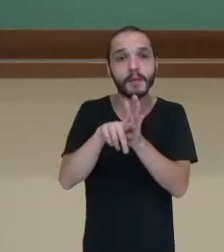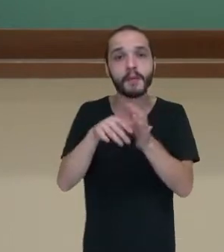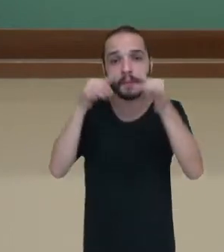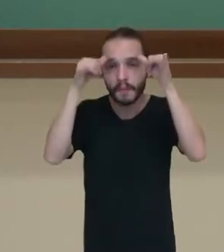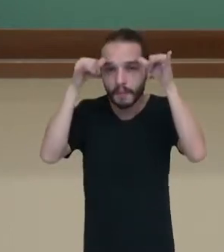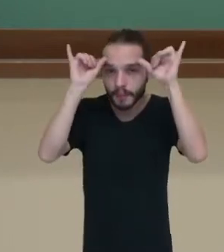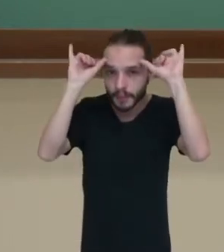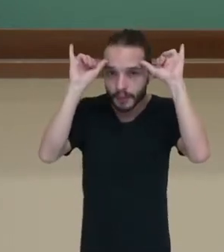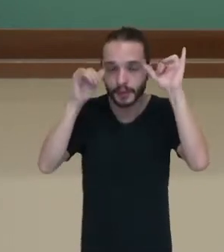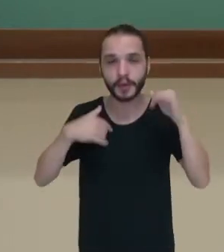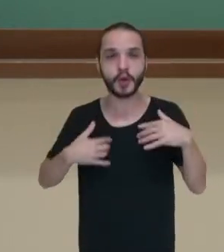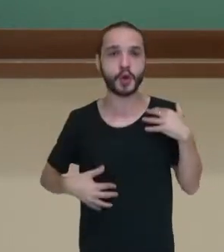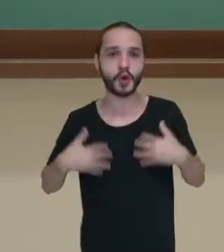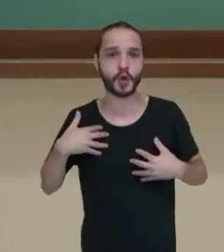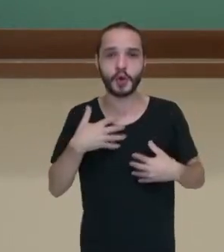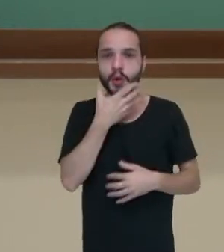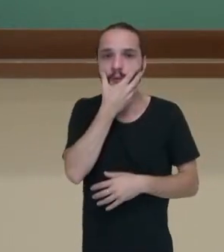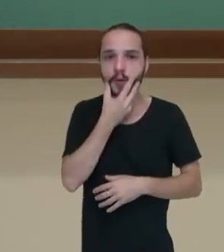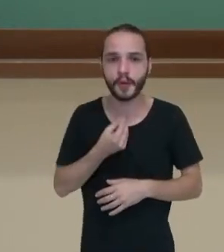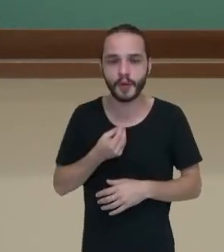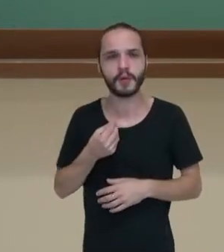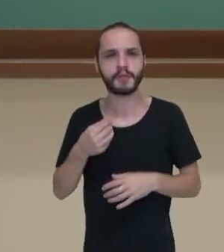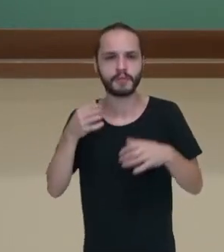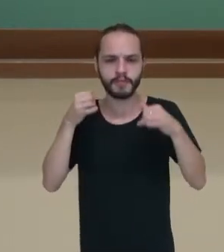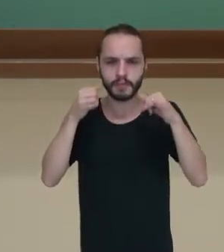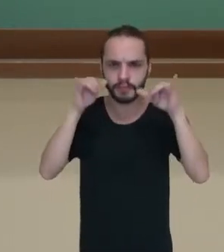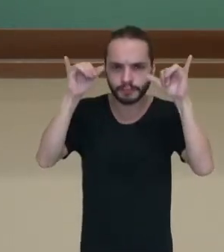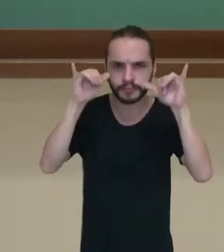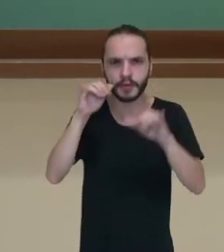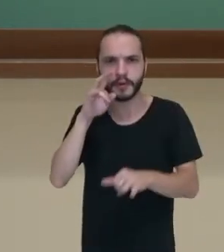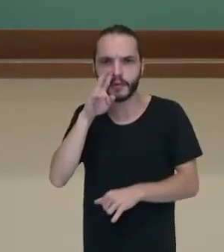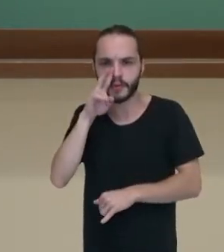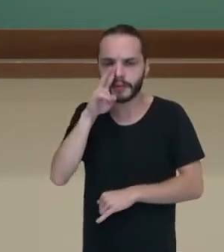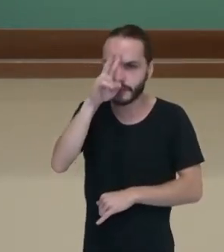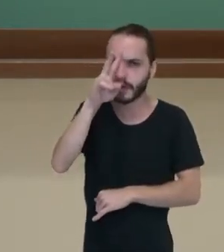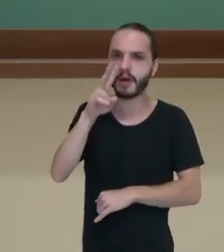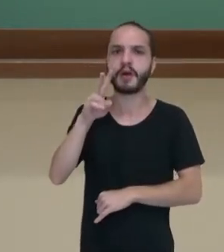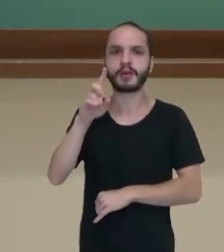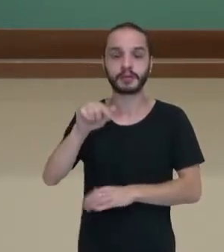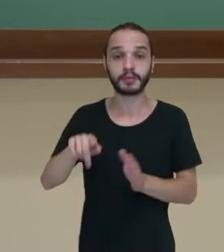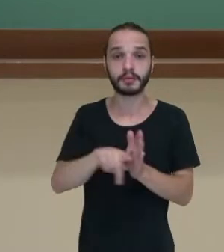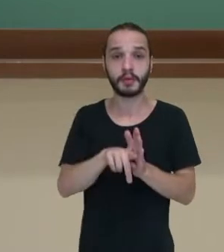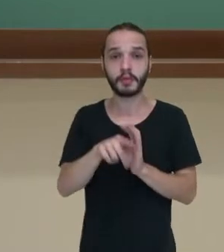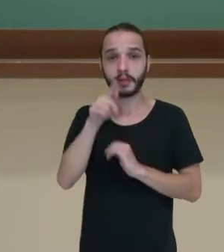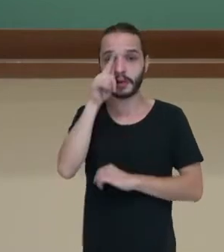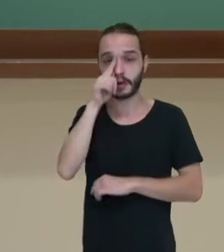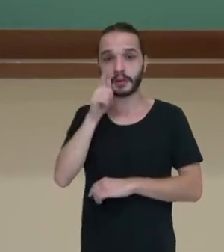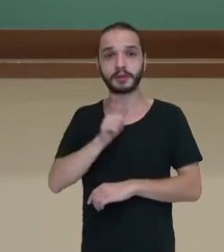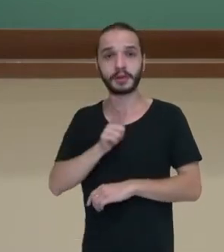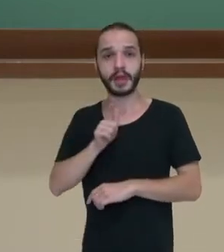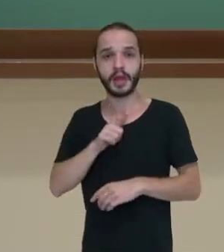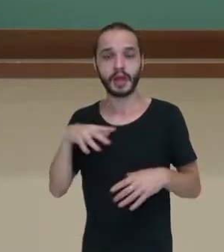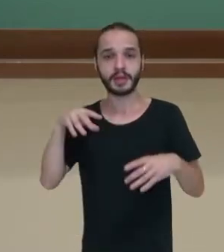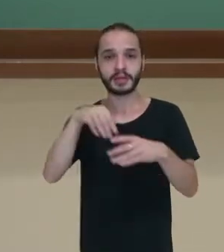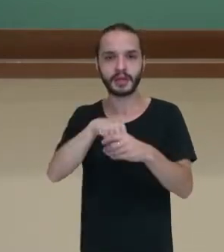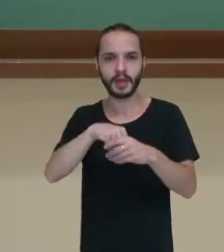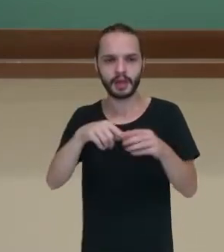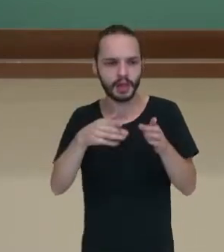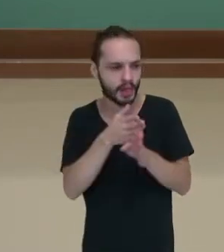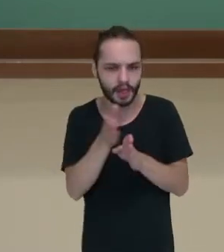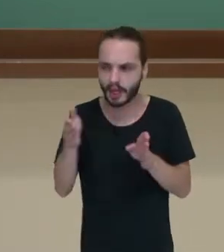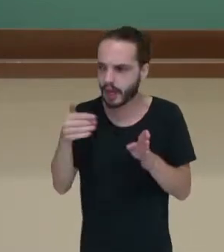boi e corpo de homem. É aquela figura forte. Na representação grega ele está dentro de um labirinto, né? Tem que